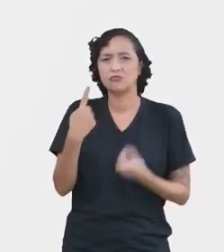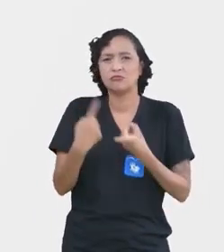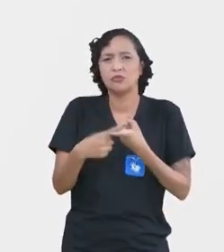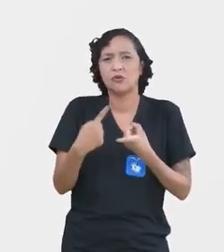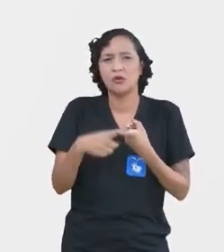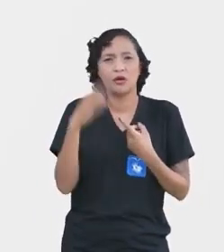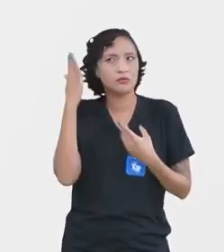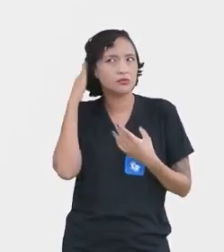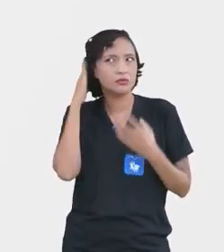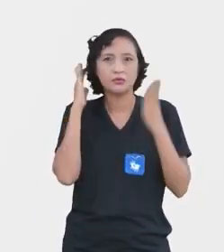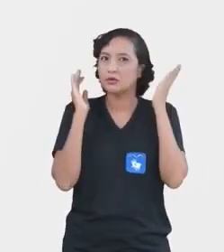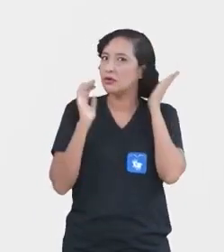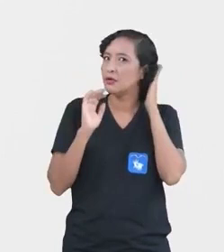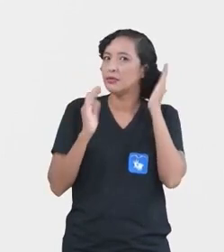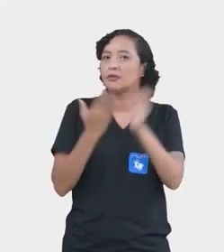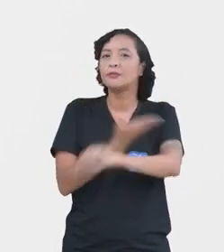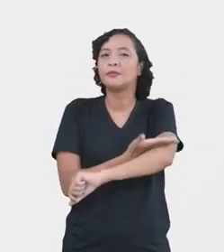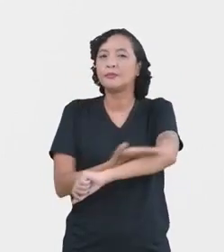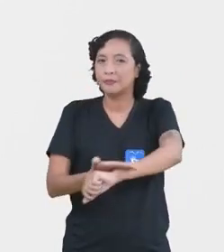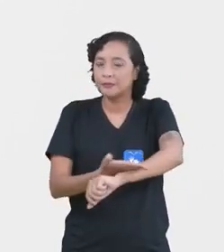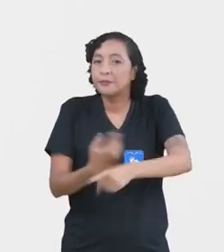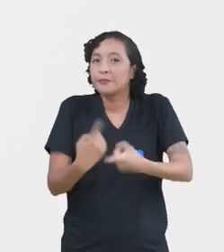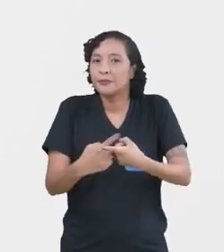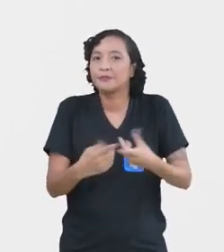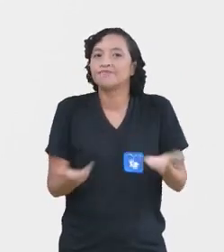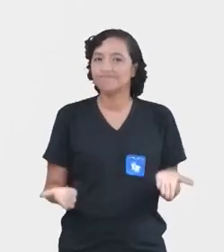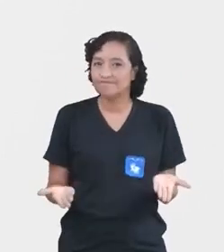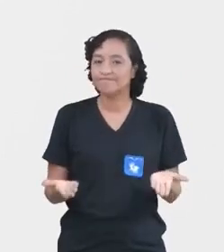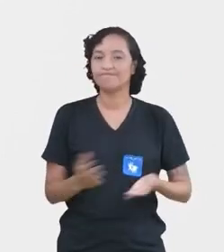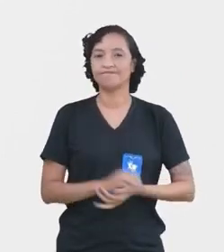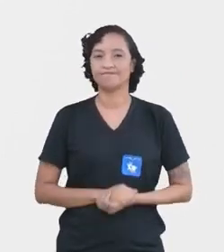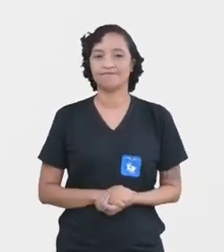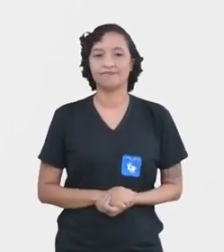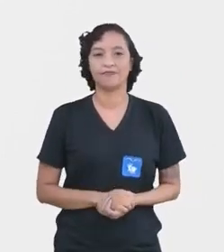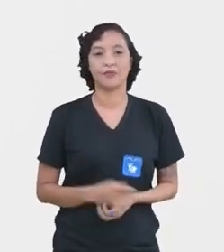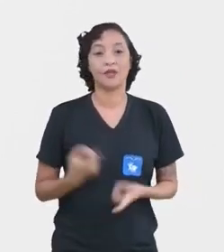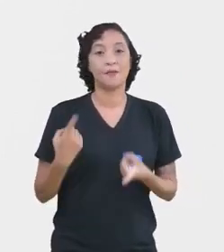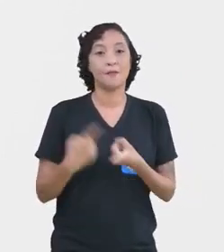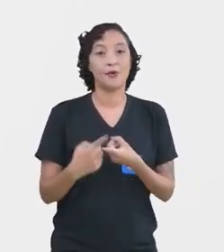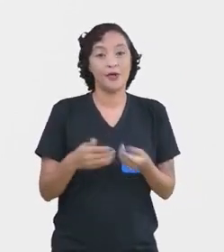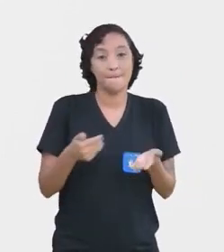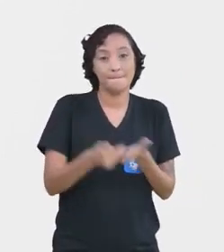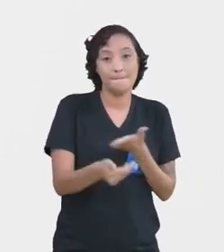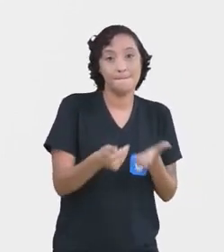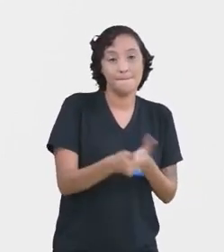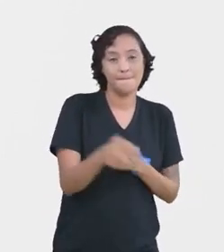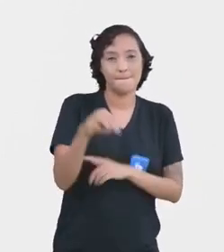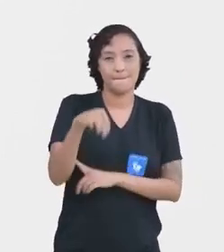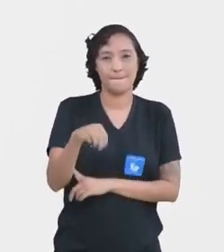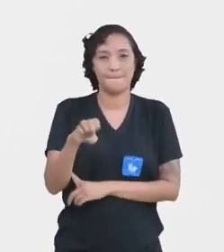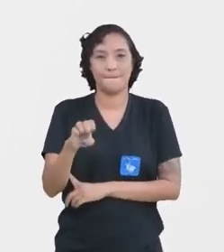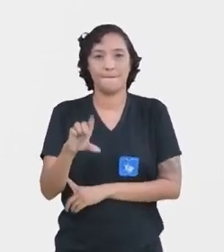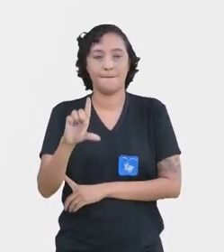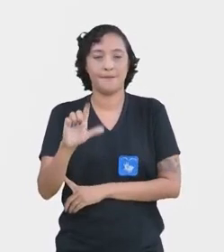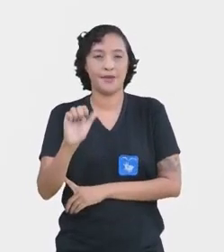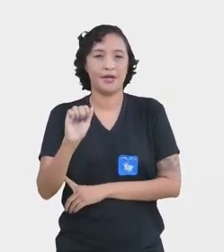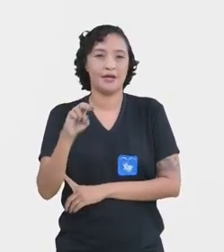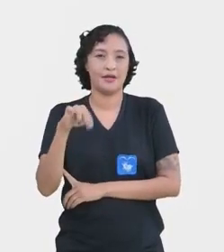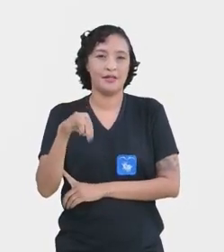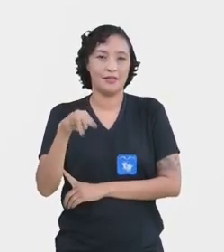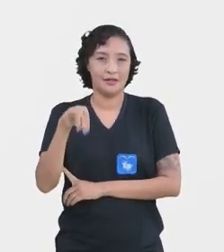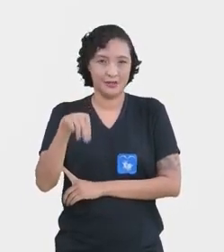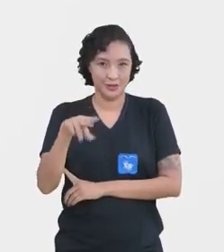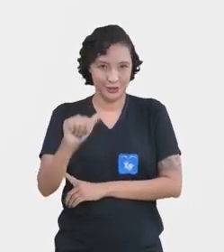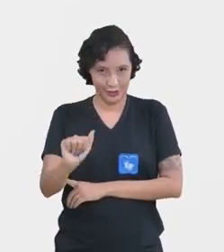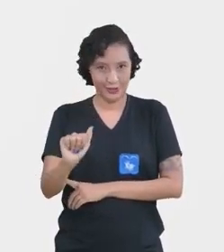começam a ficar esbranquiçados? Porque eles começam a perder a melanina, não é? Um pigmento que